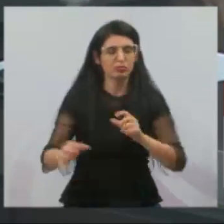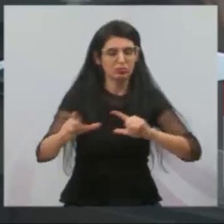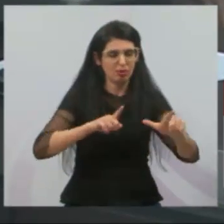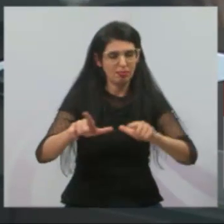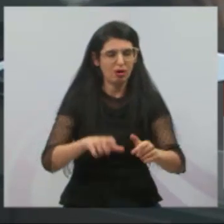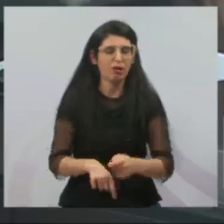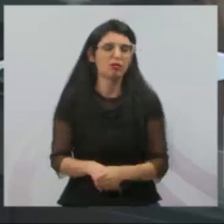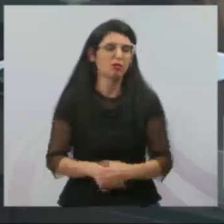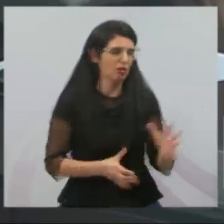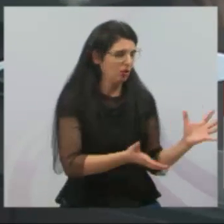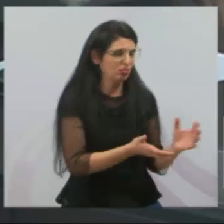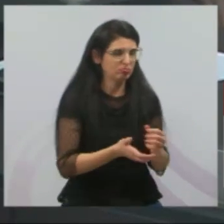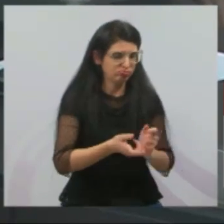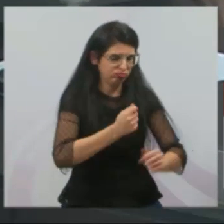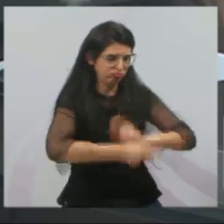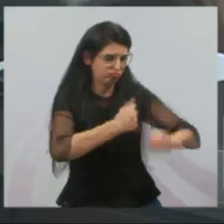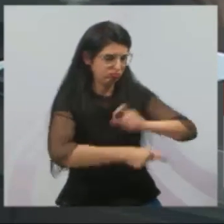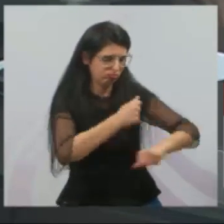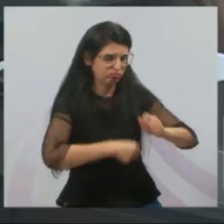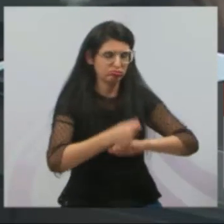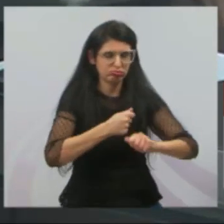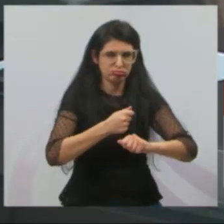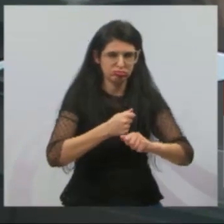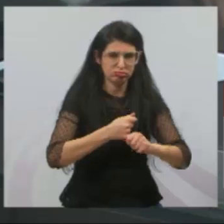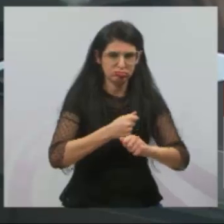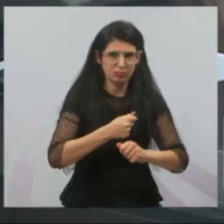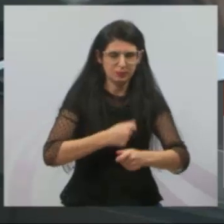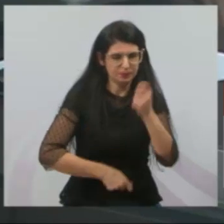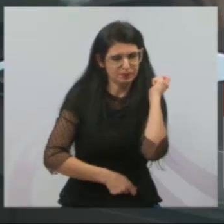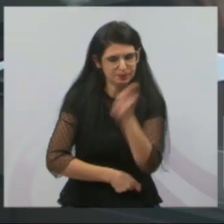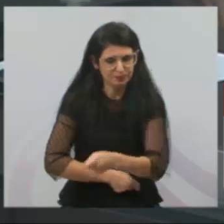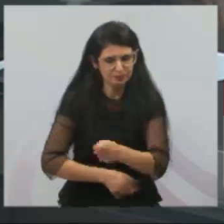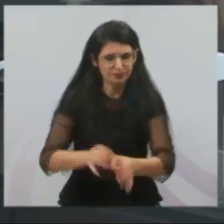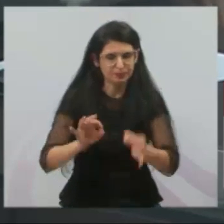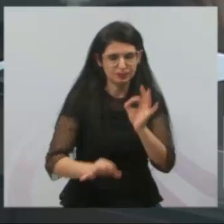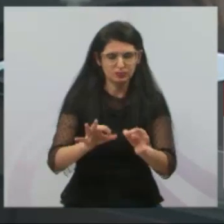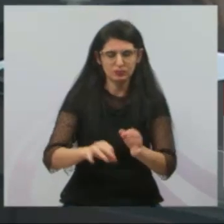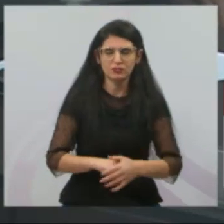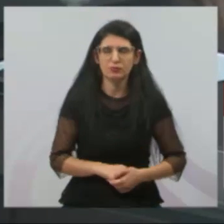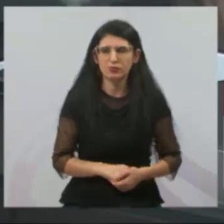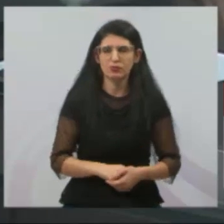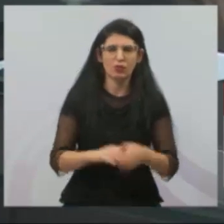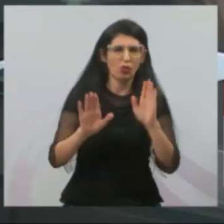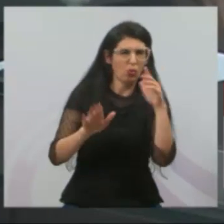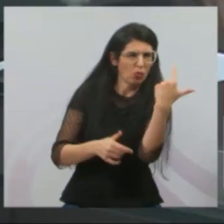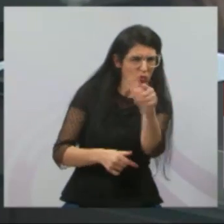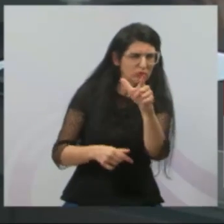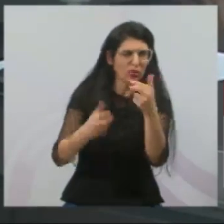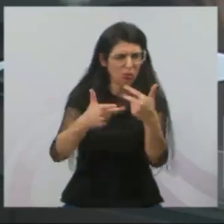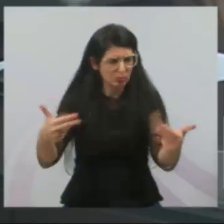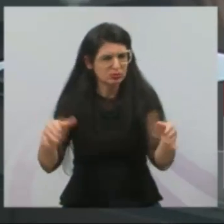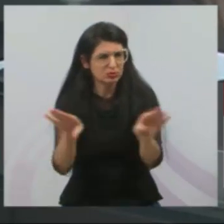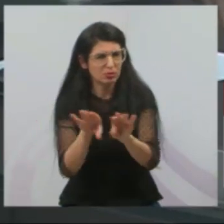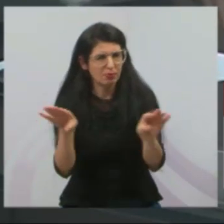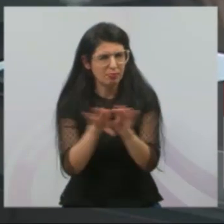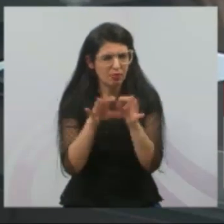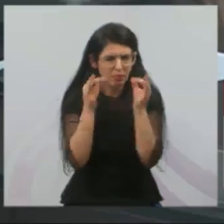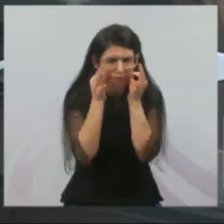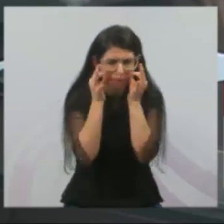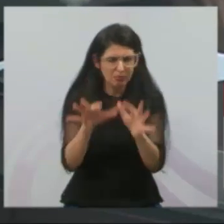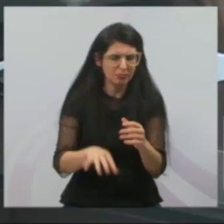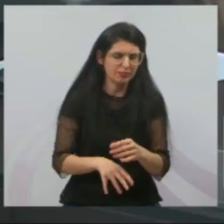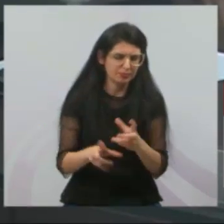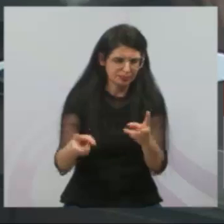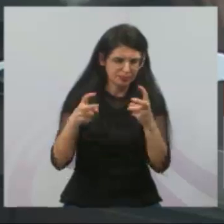diz... Outro ponto que também foi aprovado nessa reforma, que deve ser observado, é a proibição